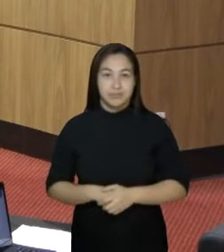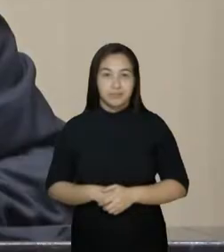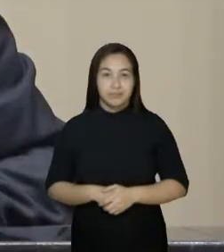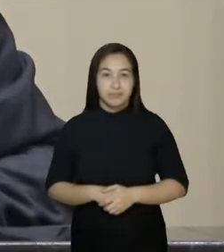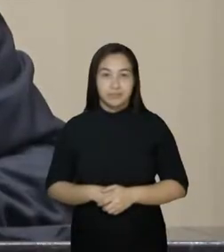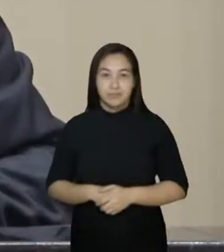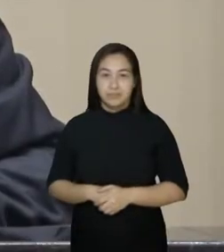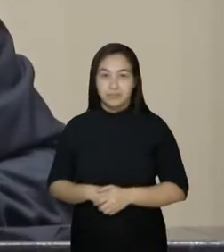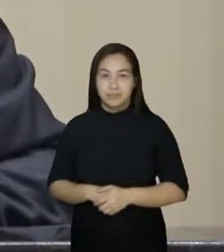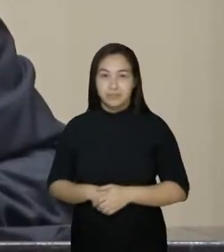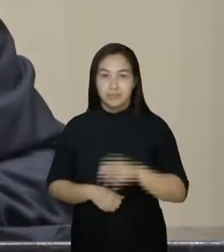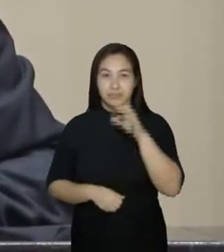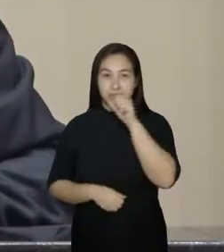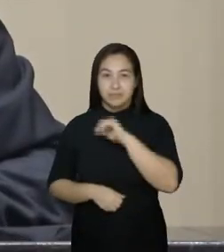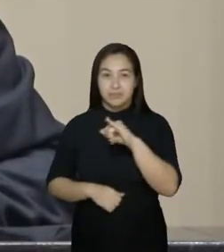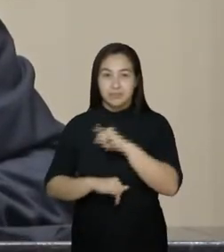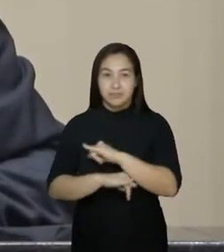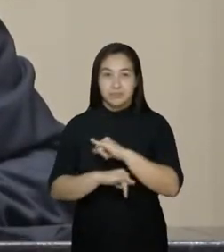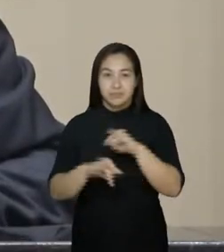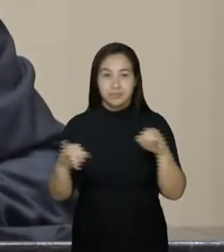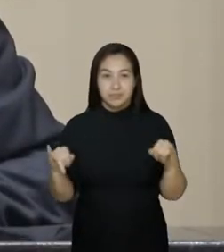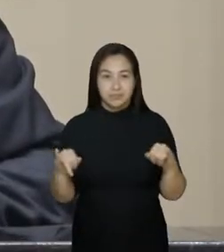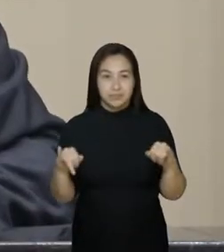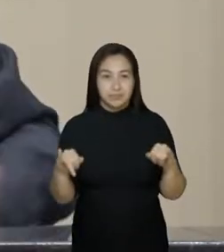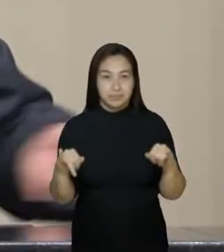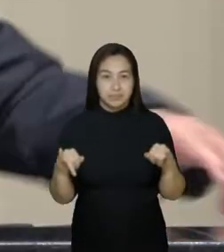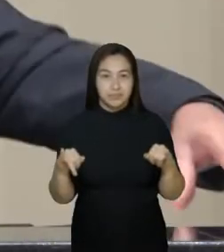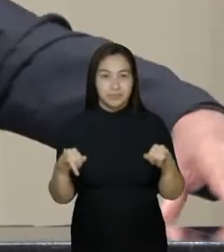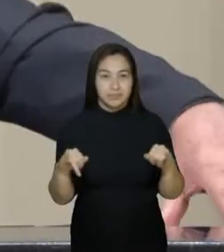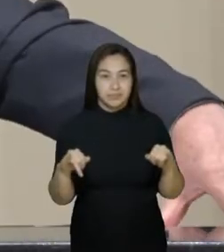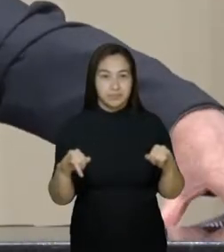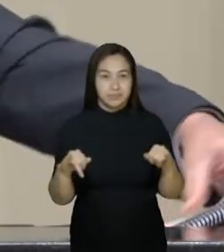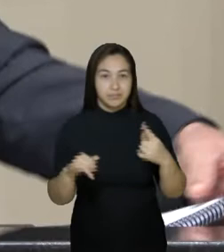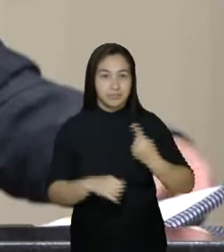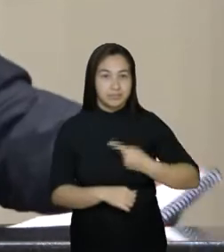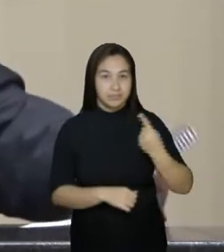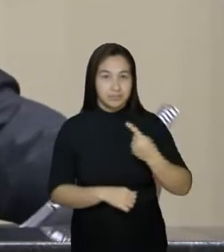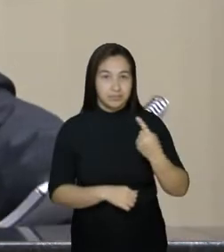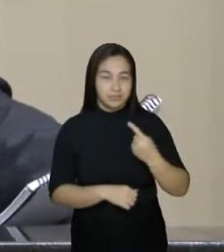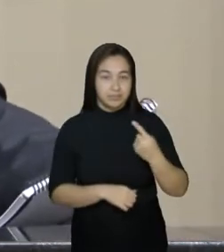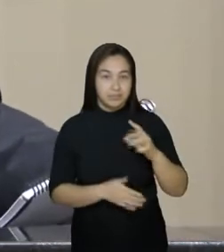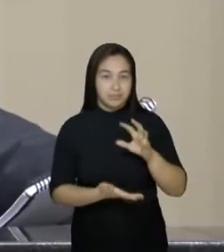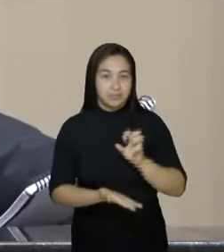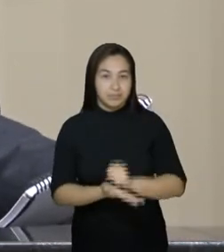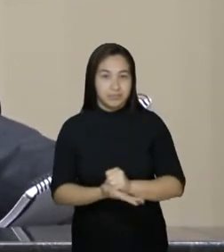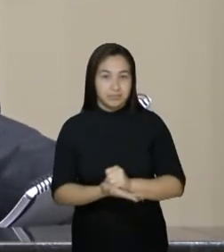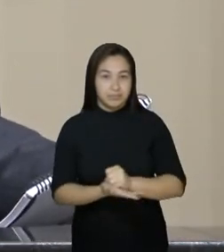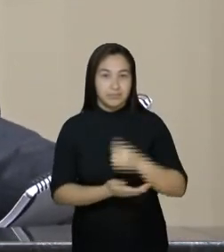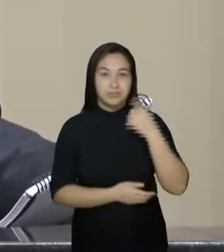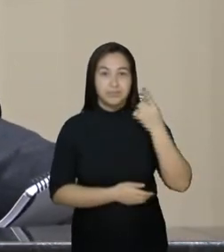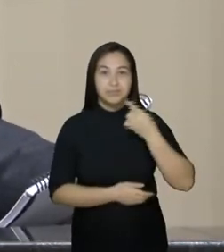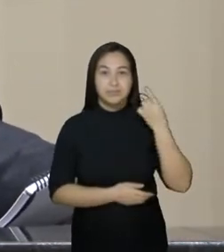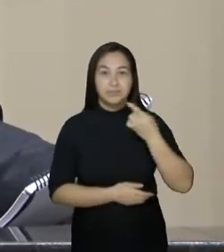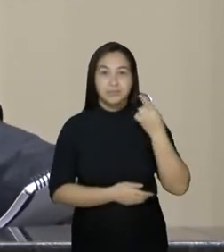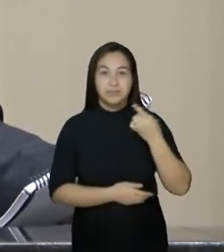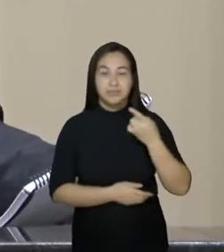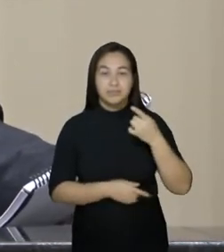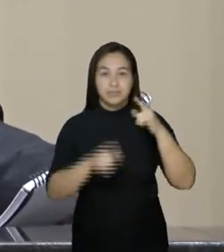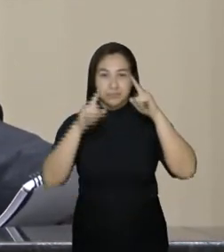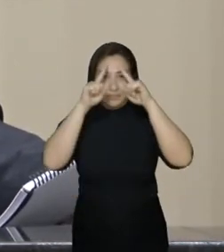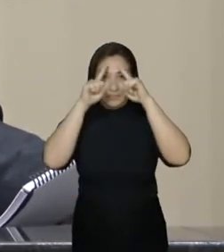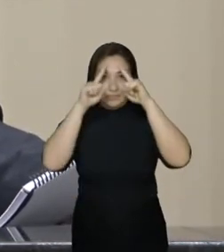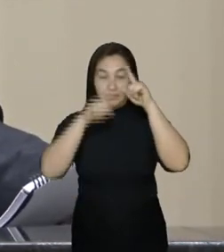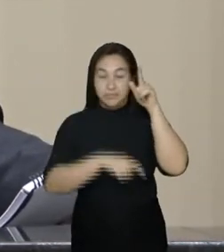em breves comunicações e o primeiro orador inscrito, deputado Sargento